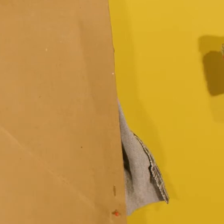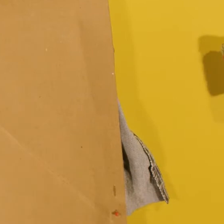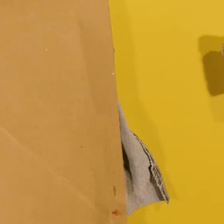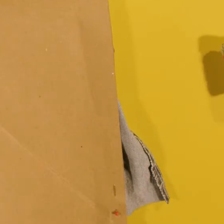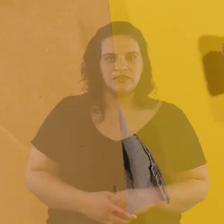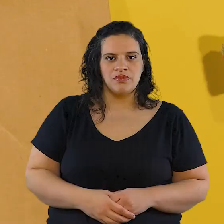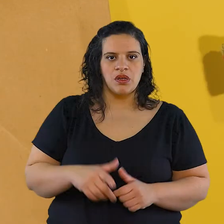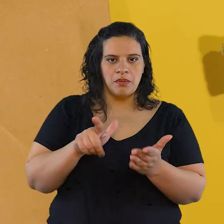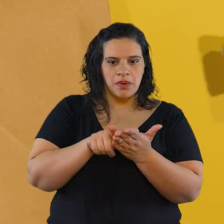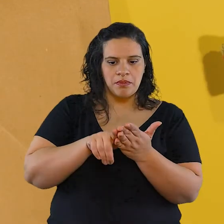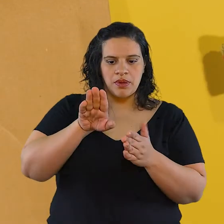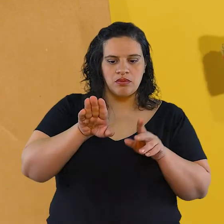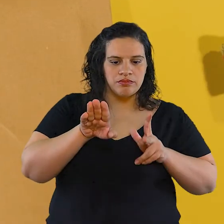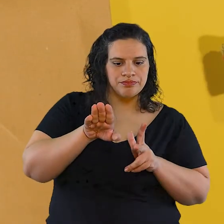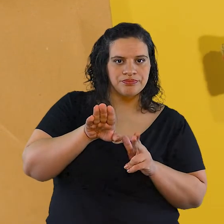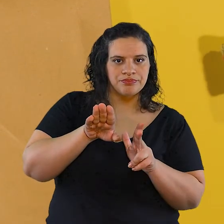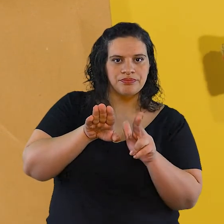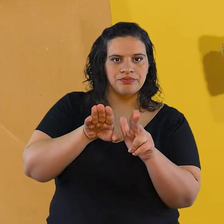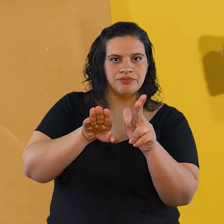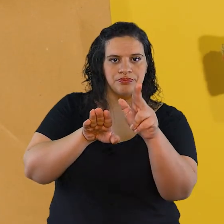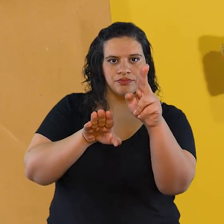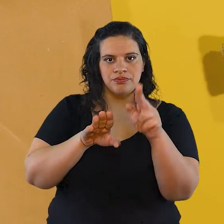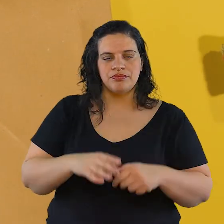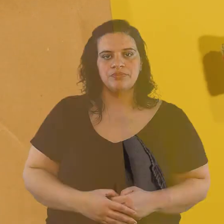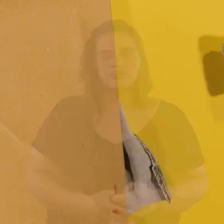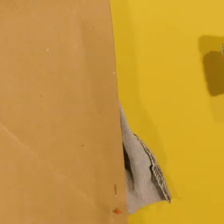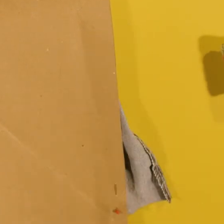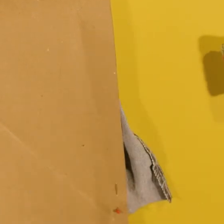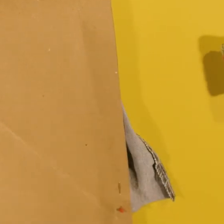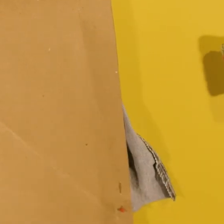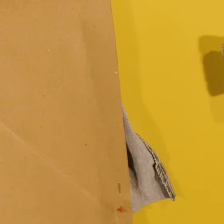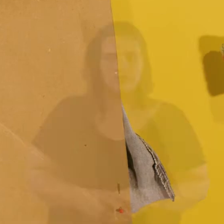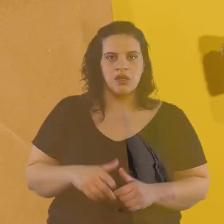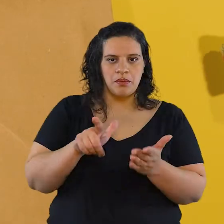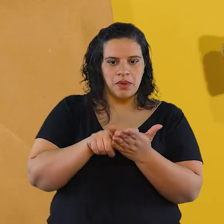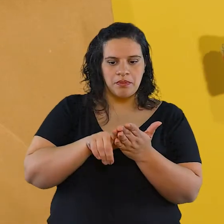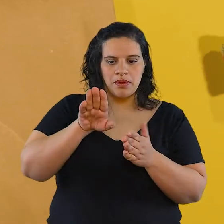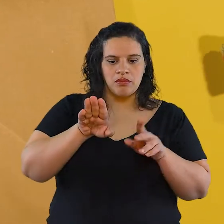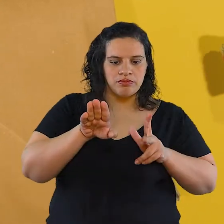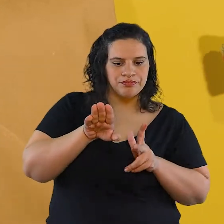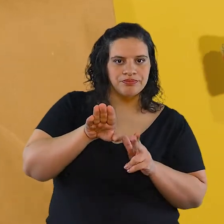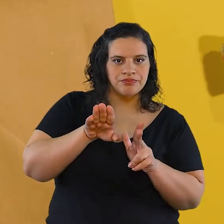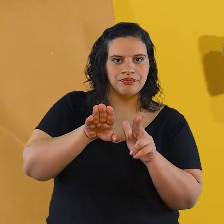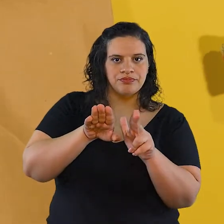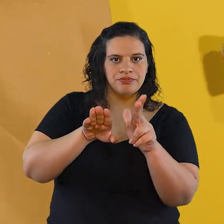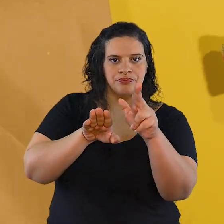Agora eu venho e corto a parte que tá fora do molde.